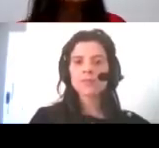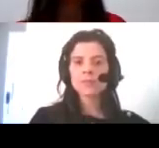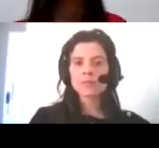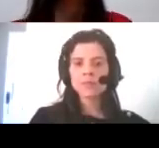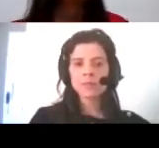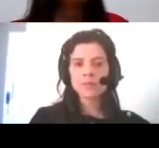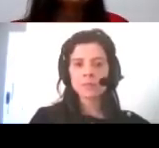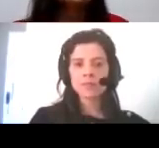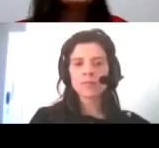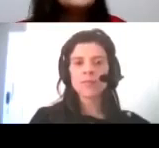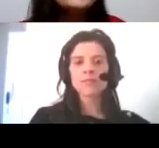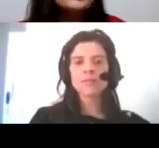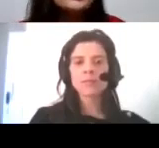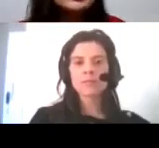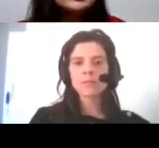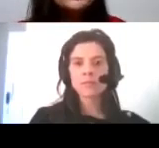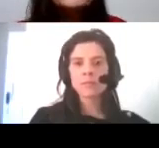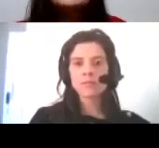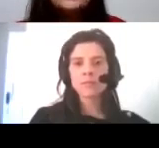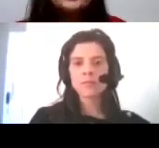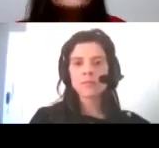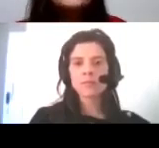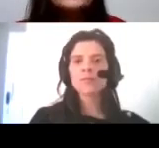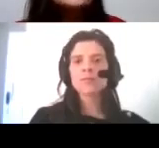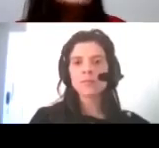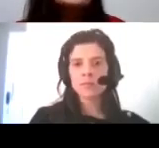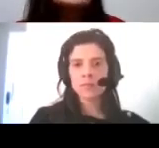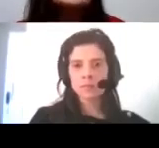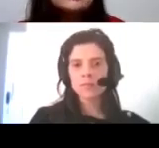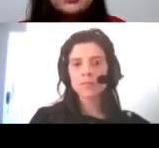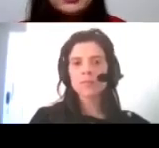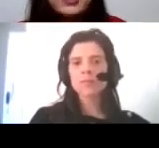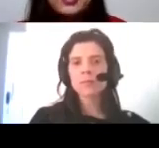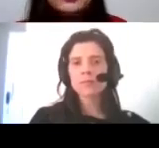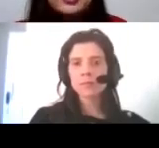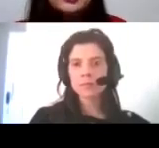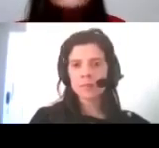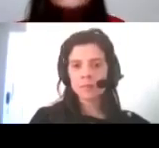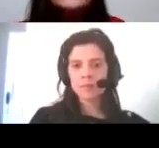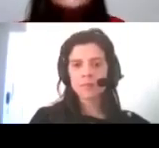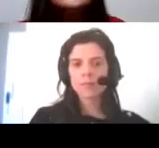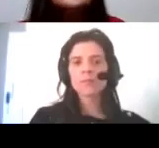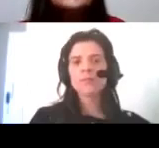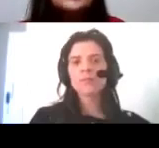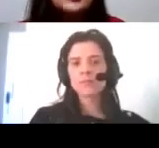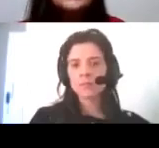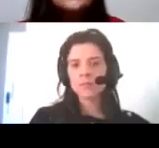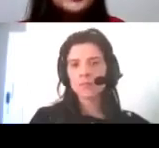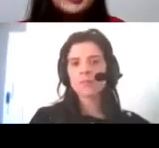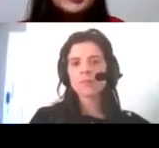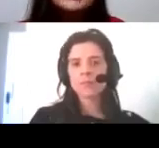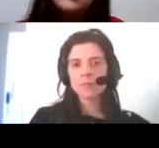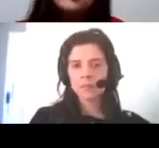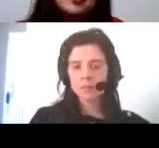cargo em comissão, para uma pessoa que vai liderar uma equipe, é muito importante ter todas essas habilidades aí e estudar bastante cada